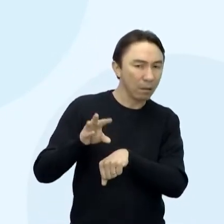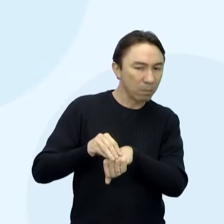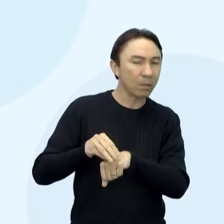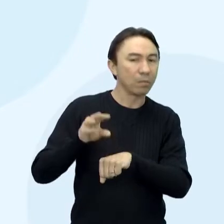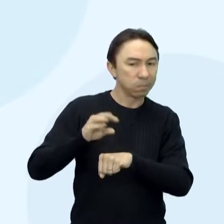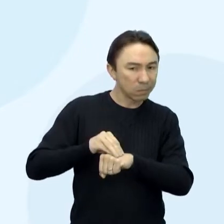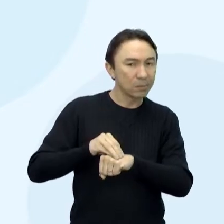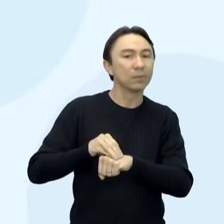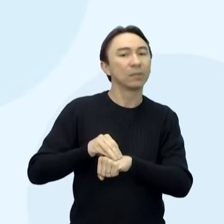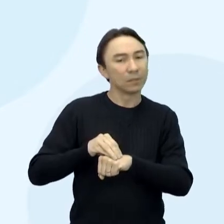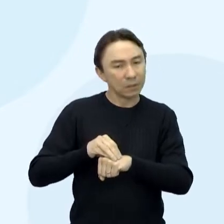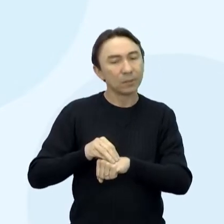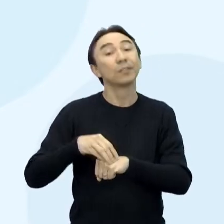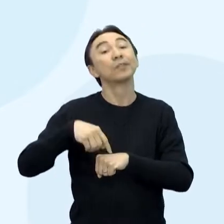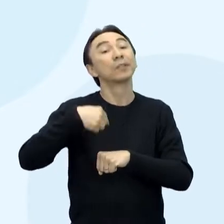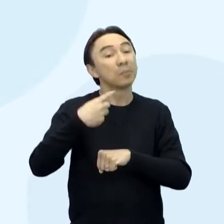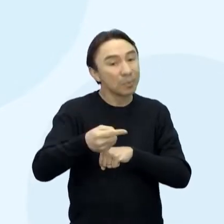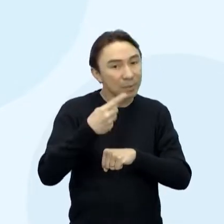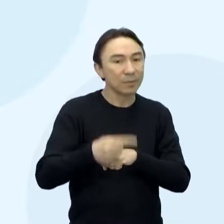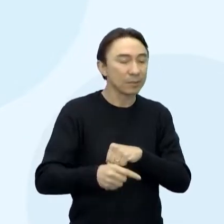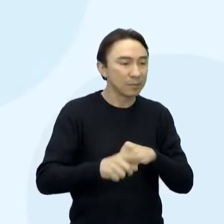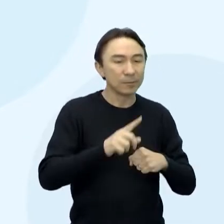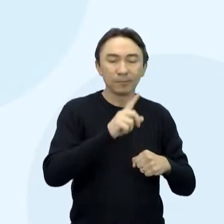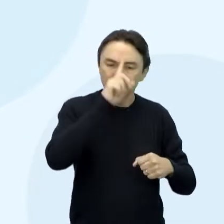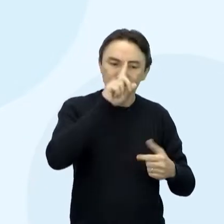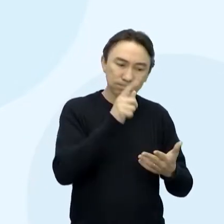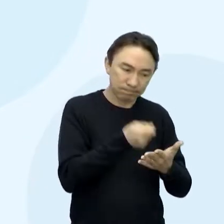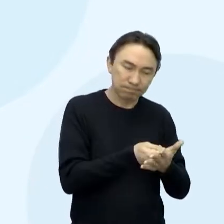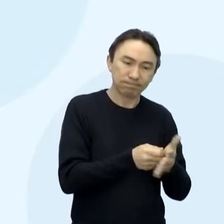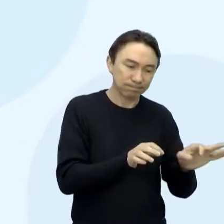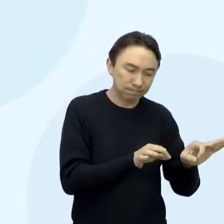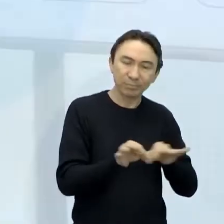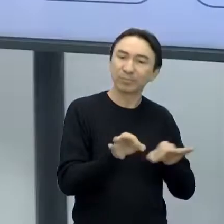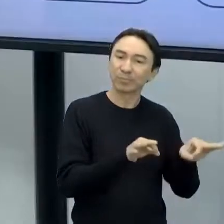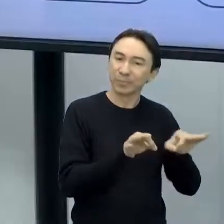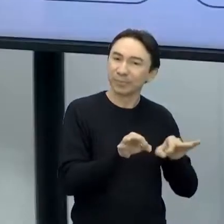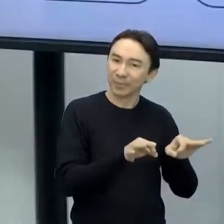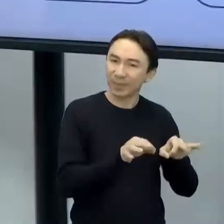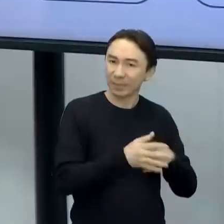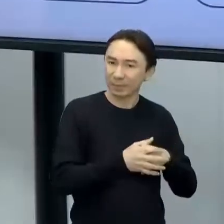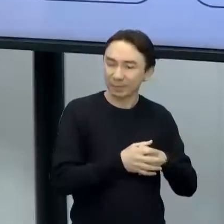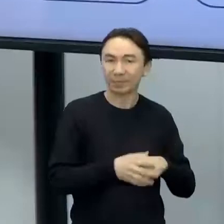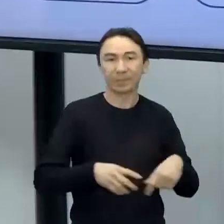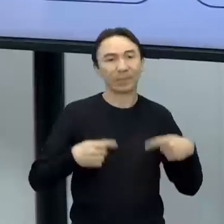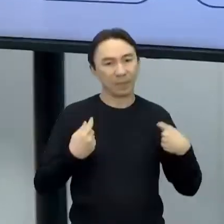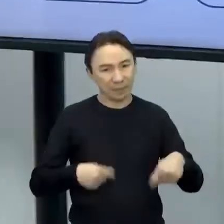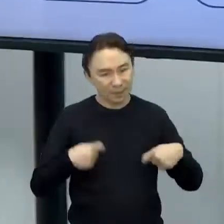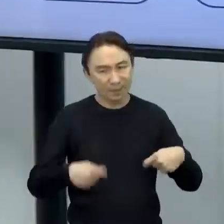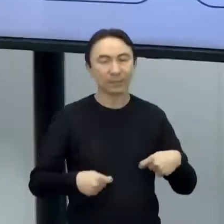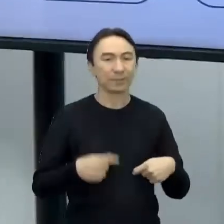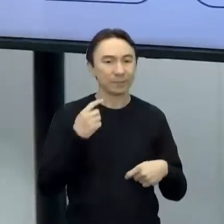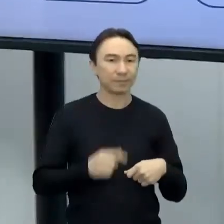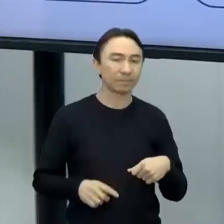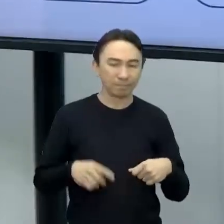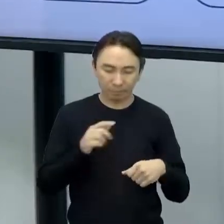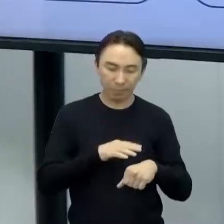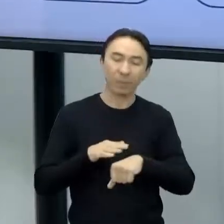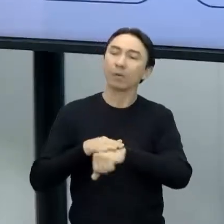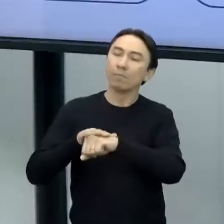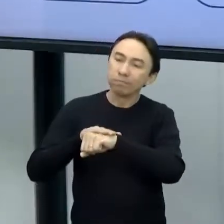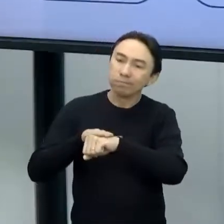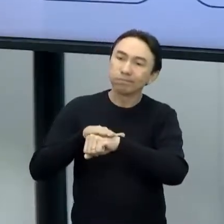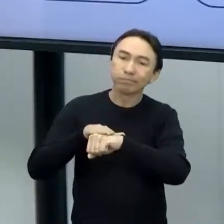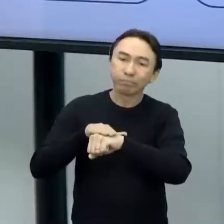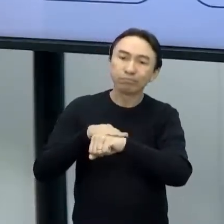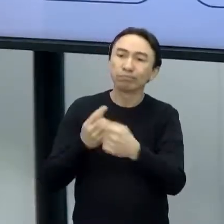obtidas para, assim, definir as problemáticas centrais. Então, eu preciso ter aquela conversinha ali, ó, tete a tete,